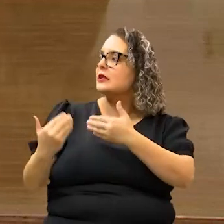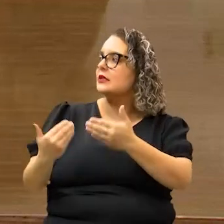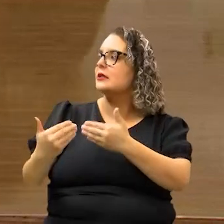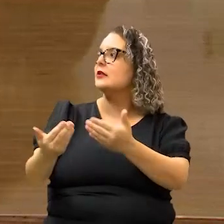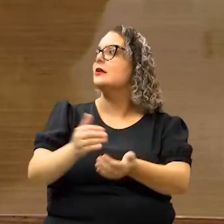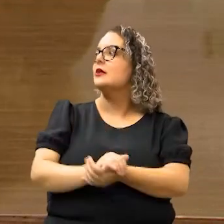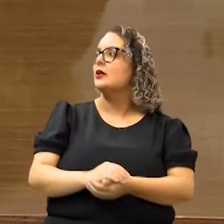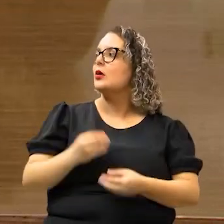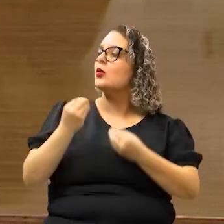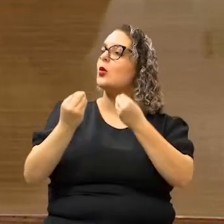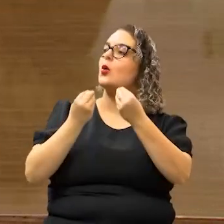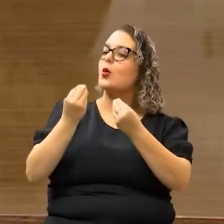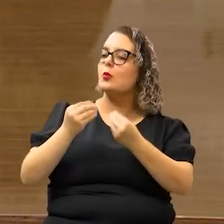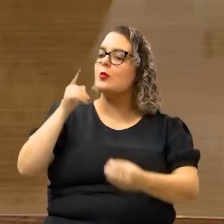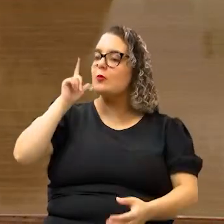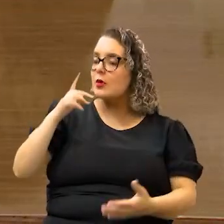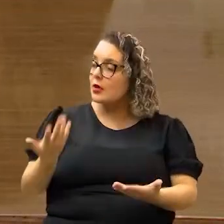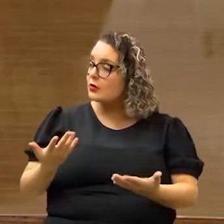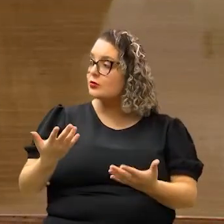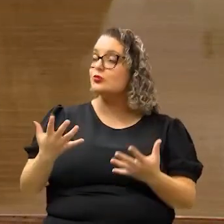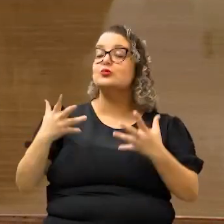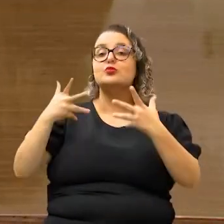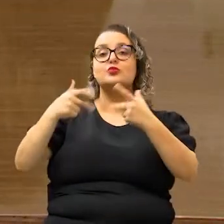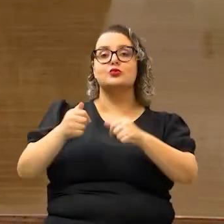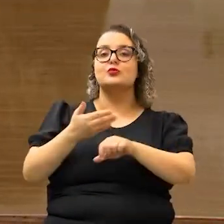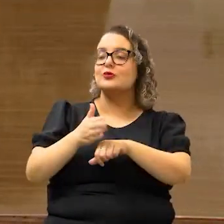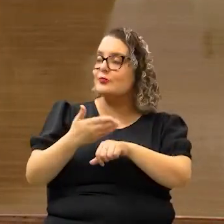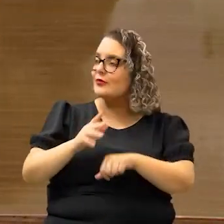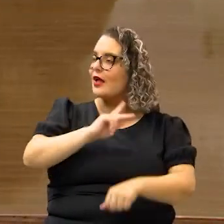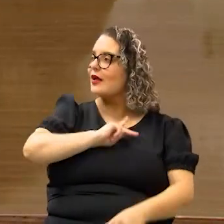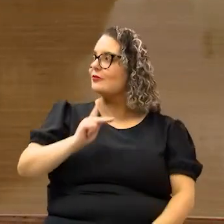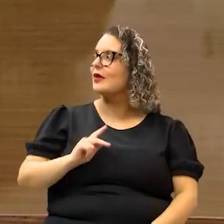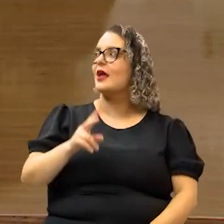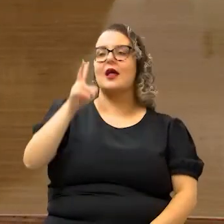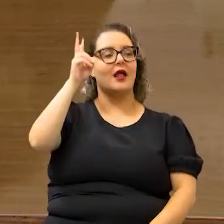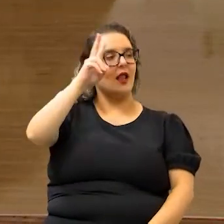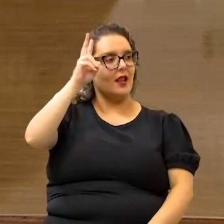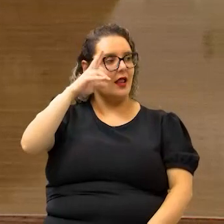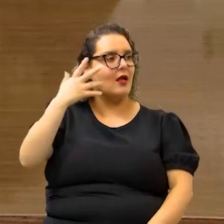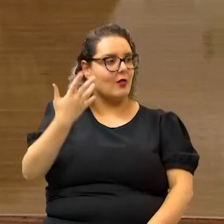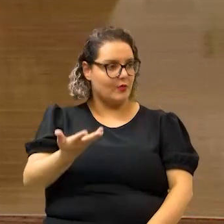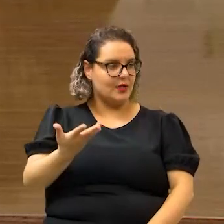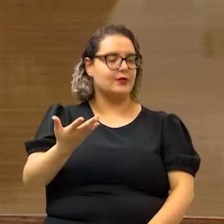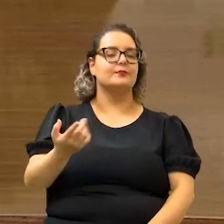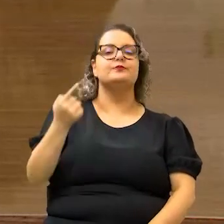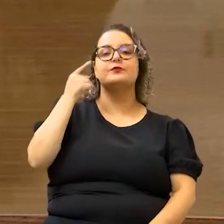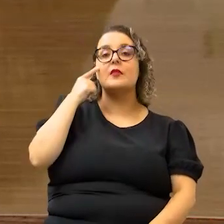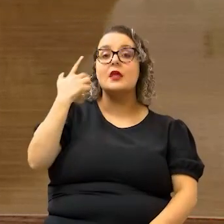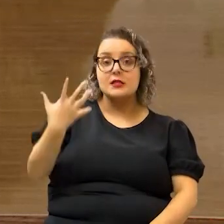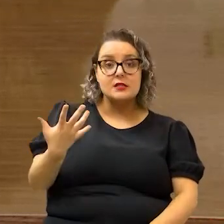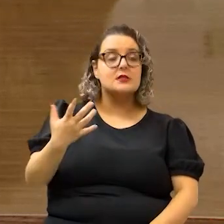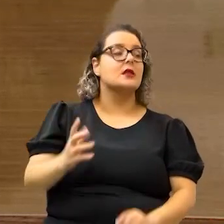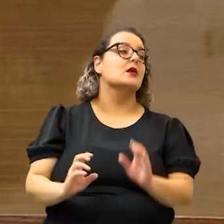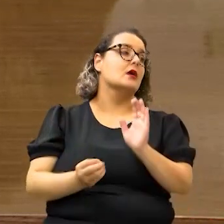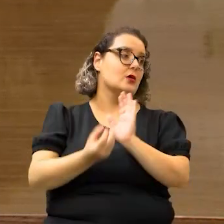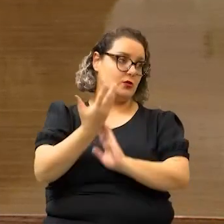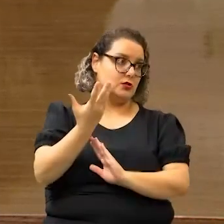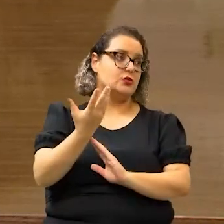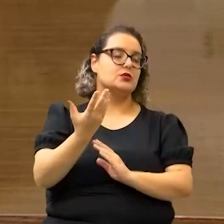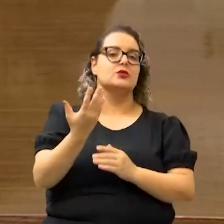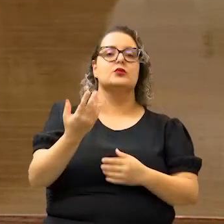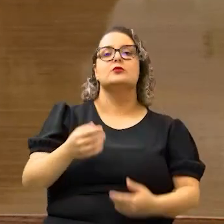Como que está esse andamento? Como que a gente vai conseguir colocar isso tudo em prática, presidente? Não, lembrando que